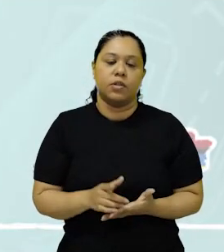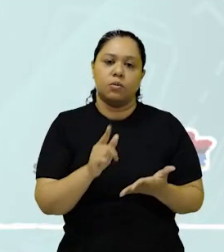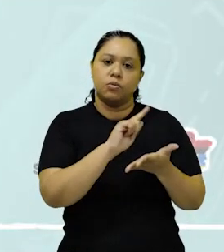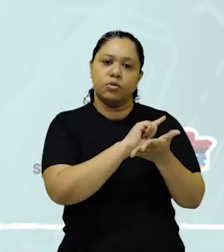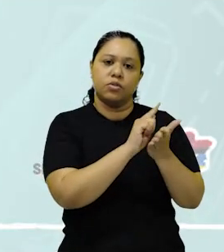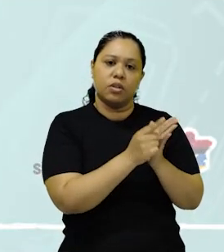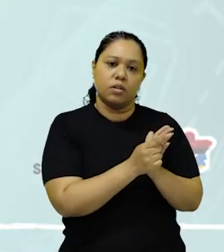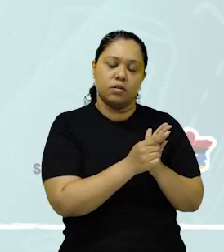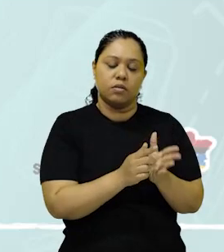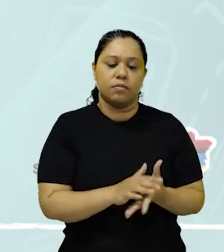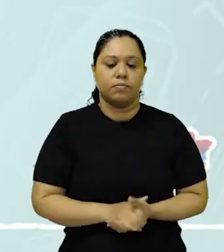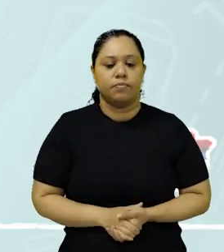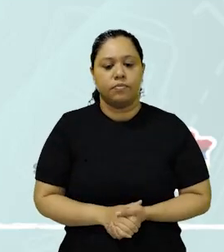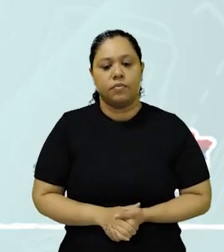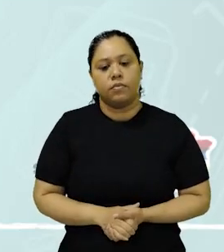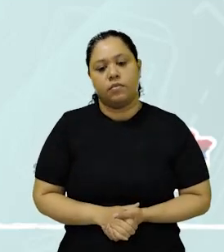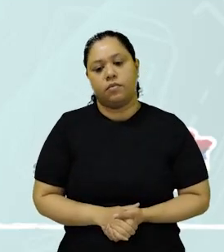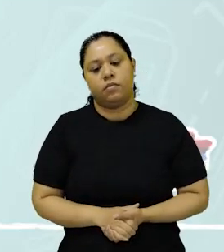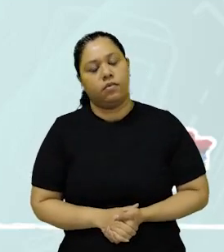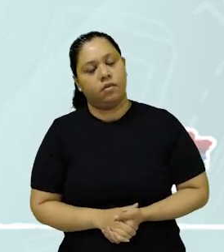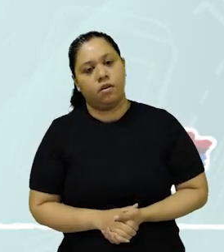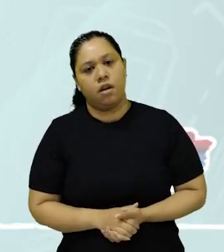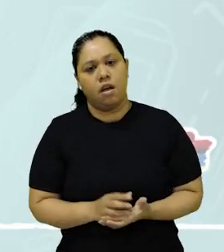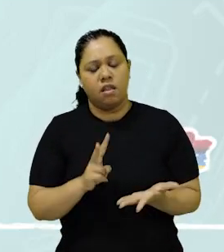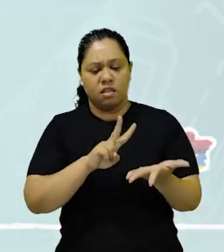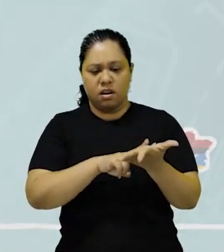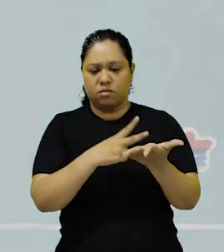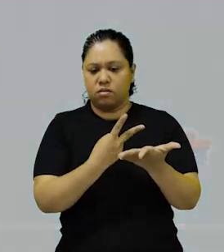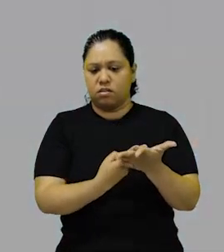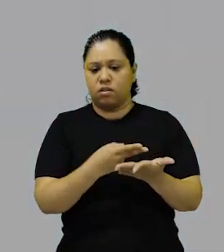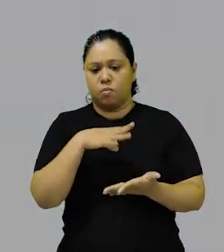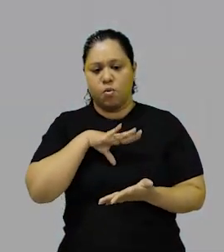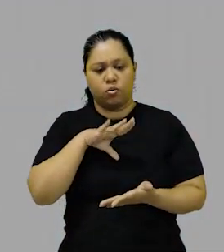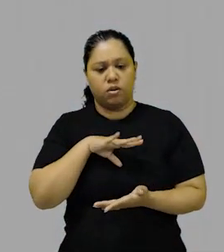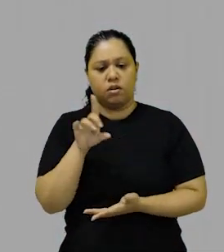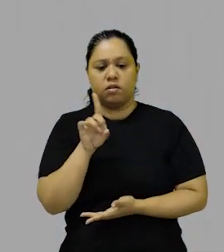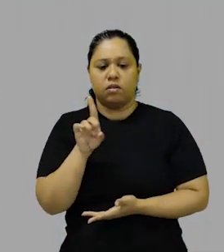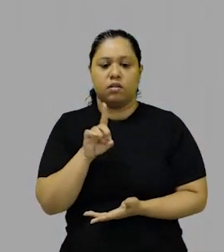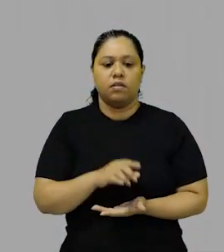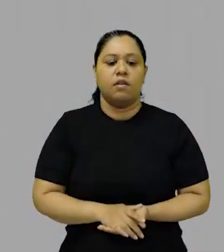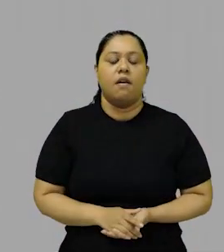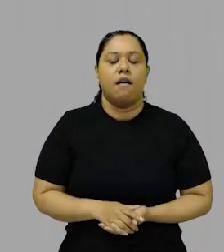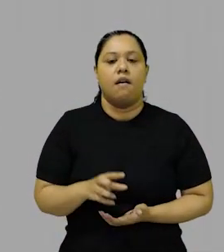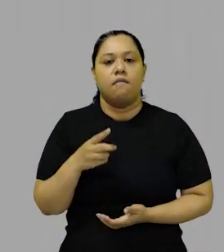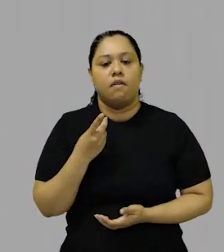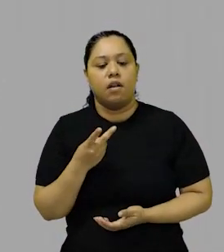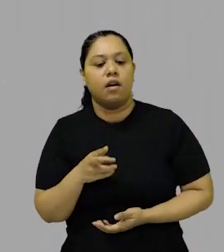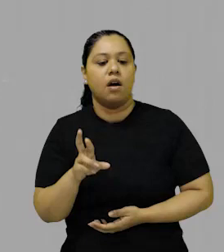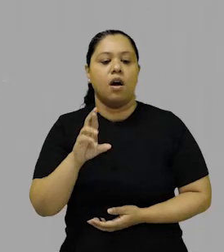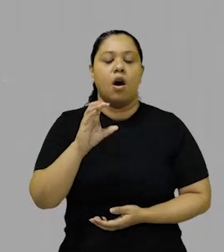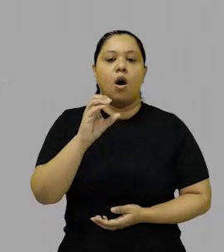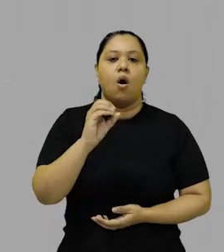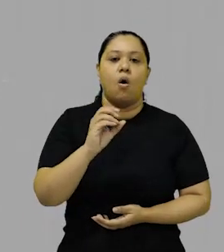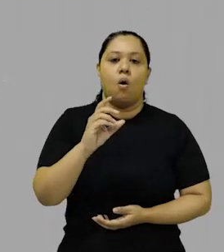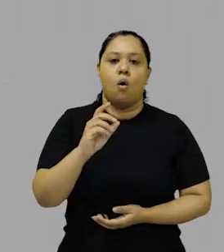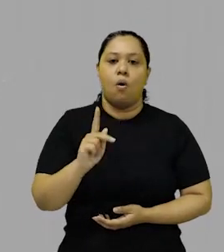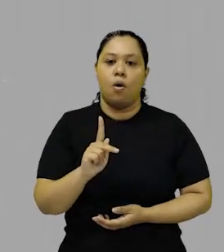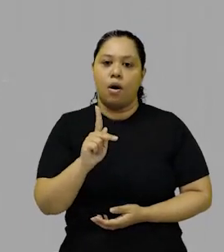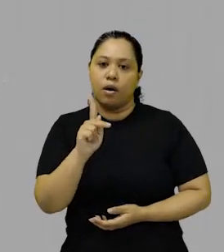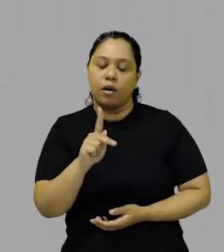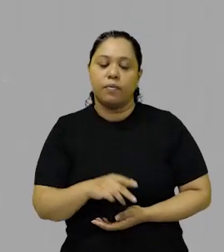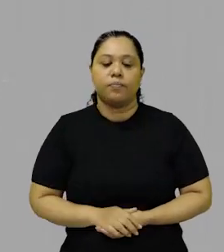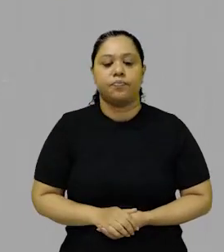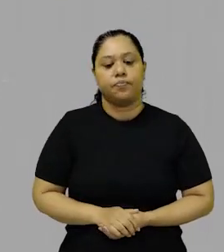gêneros, muitos gêneros nós não traduzimos para a língua portuguesa. Você fala o rock, o country, a